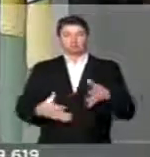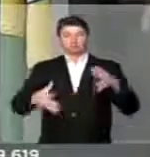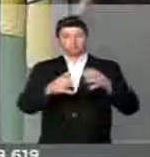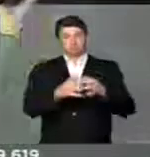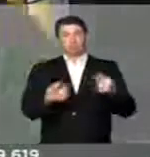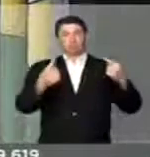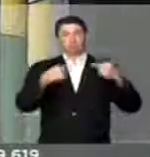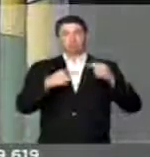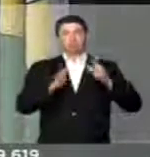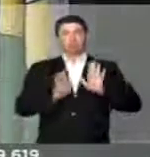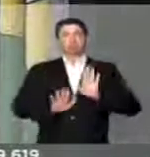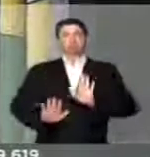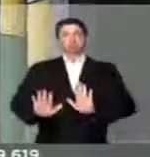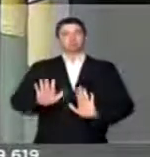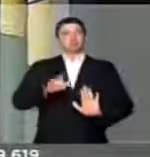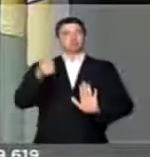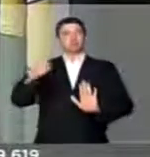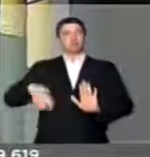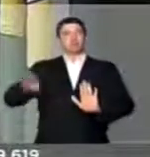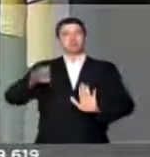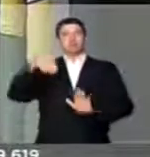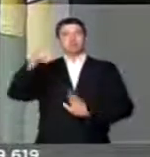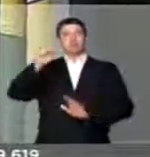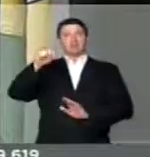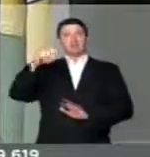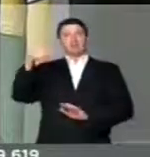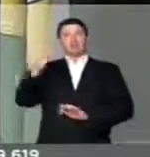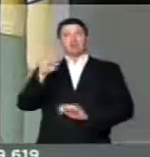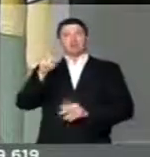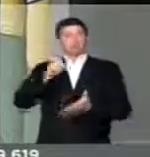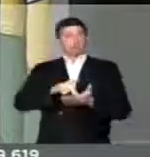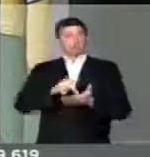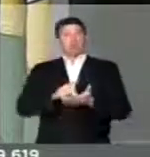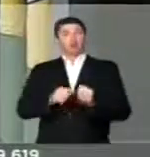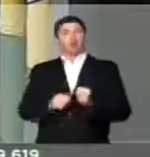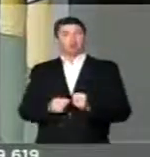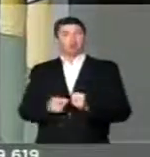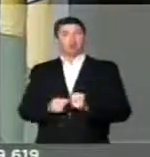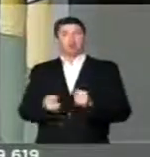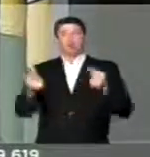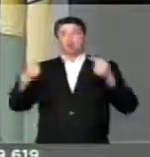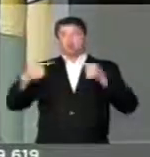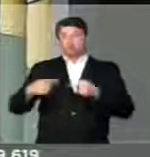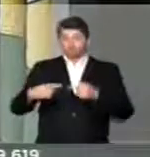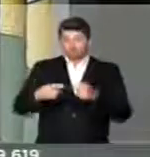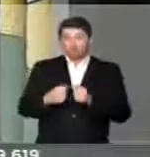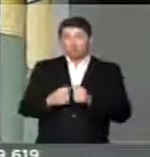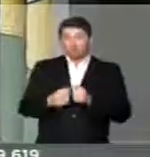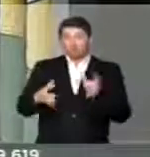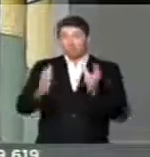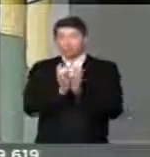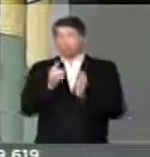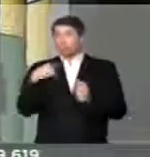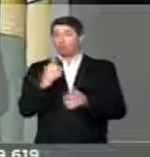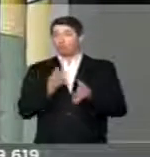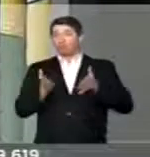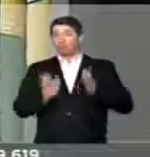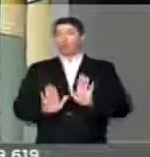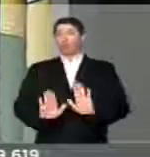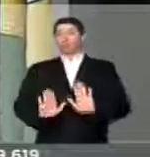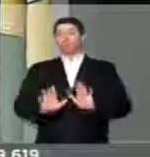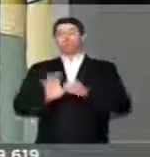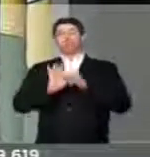oposição recuou. Essa é a grande verdade. A oposição recuou